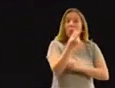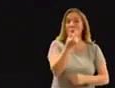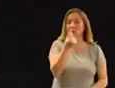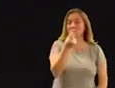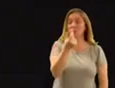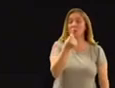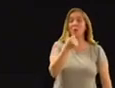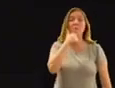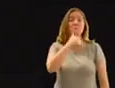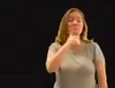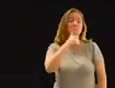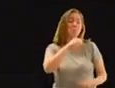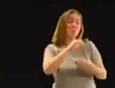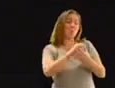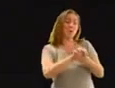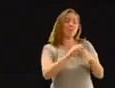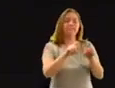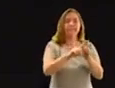mulher.